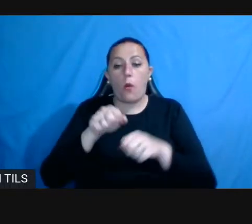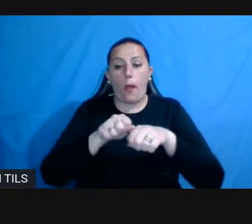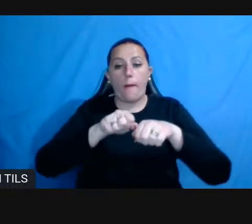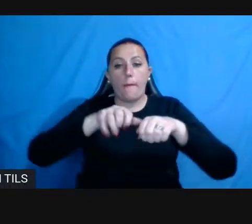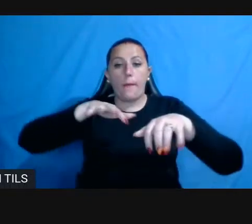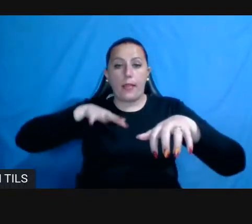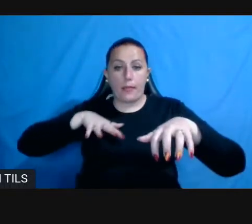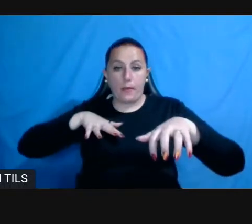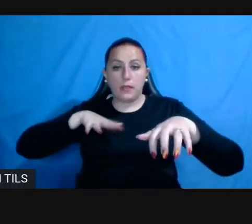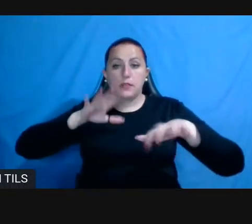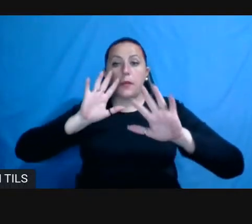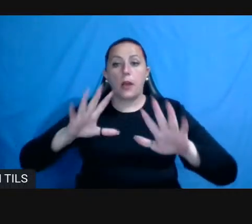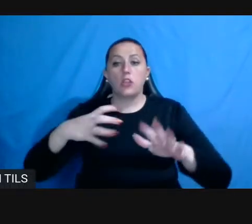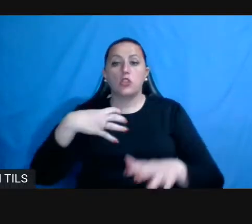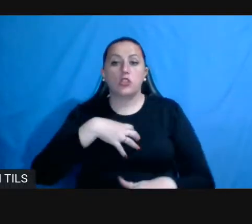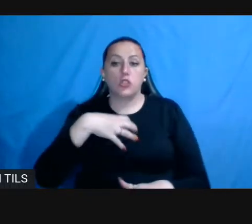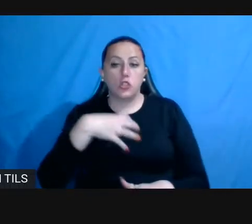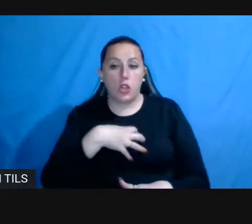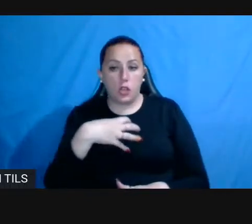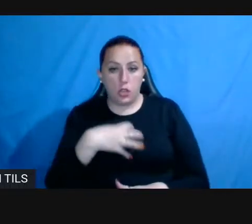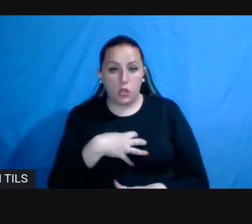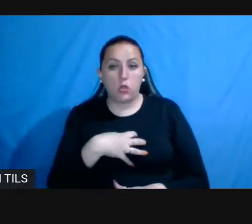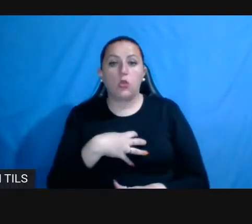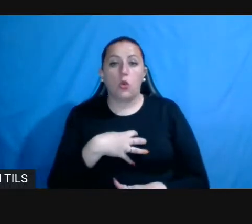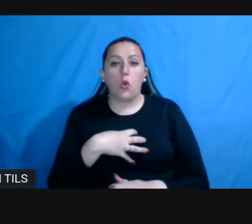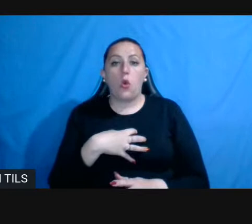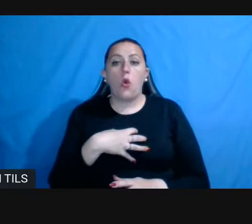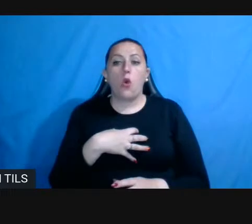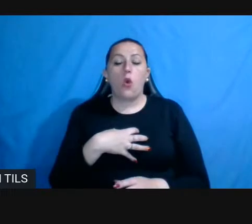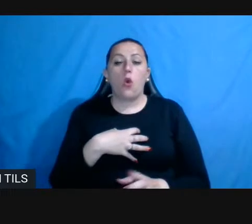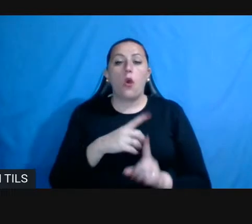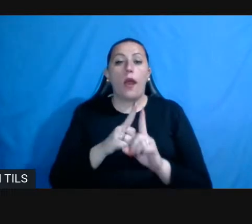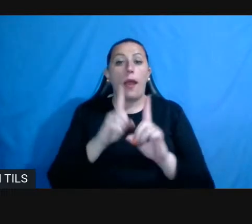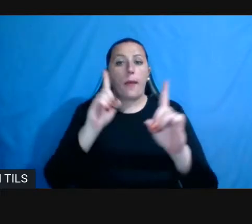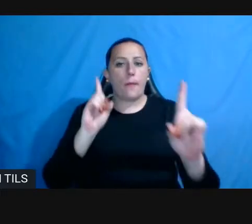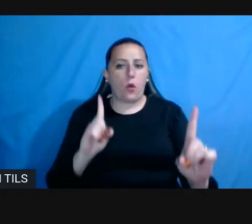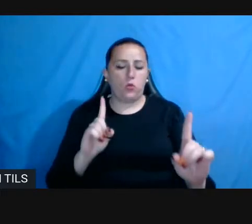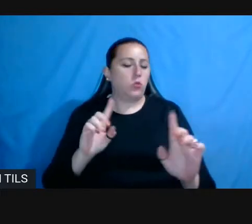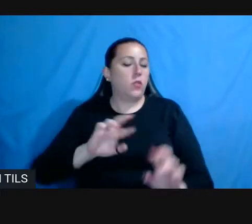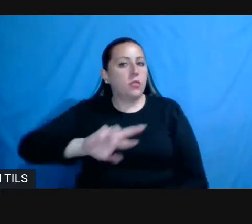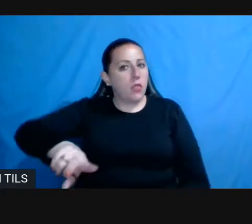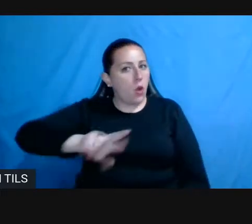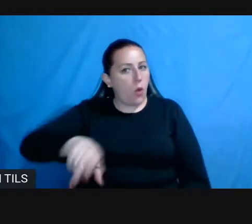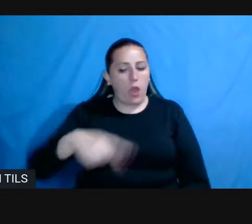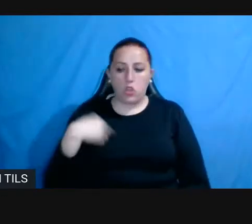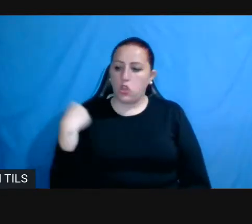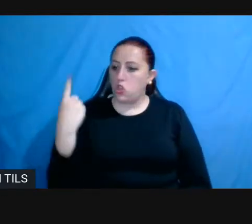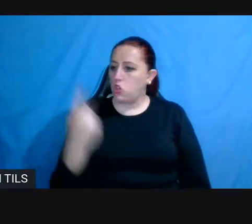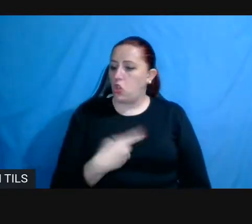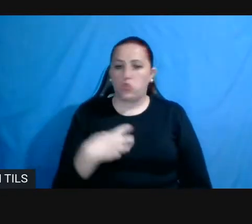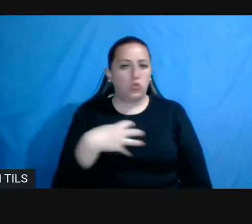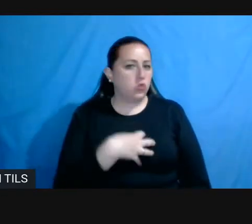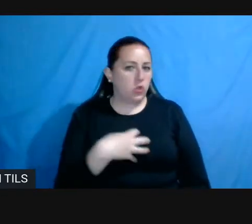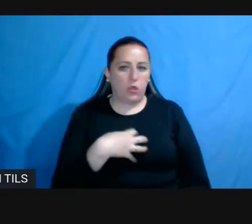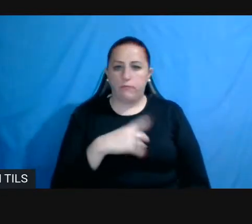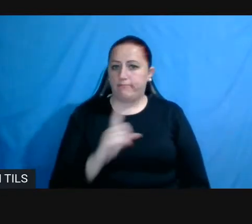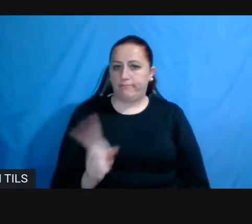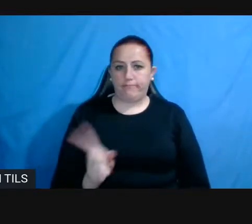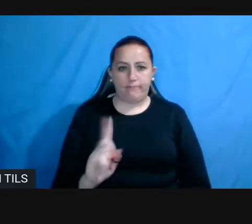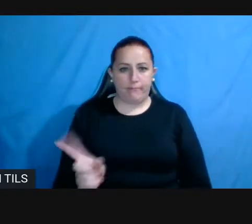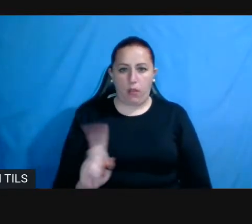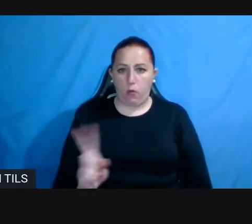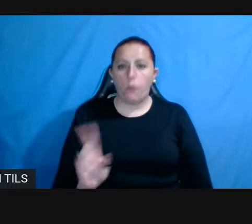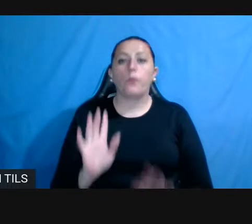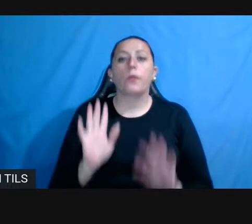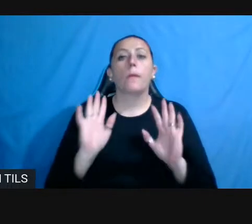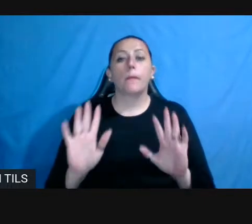remoto. Não é o nosso fazer, tá? Não, o nosso fazer ele é presencial, mas a